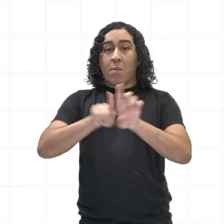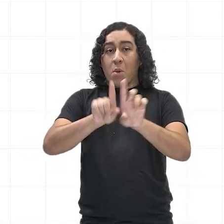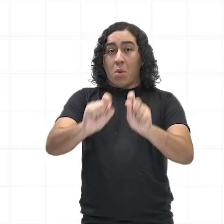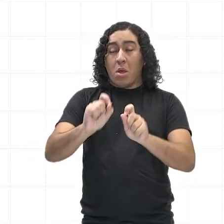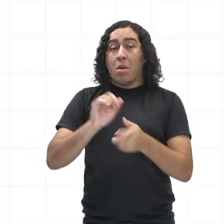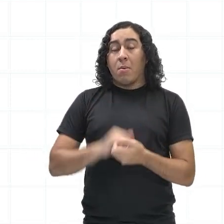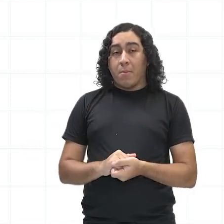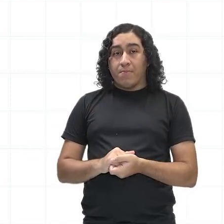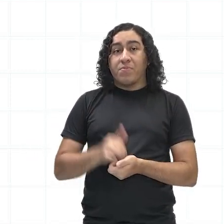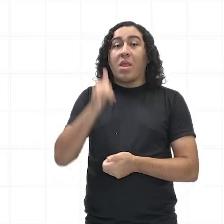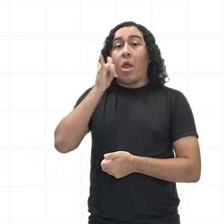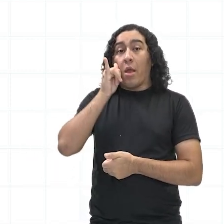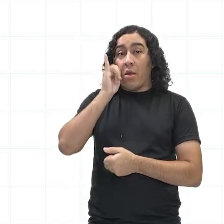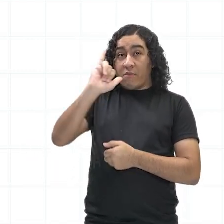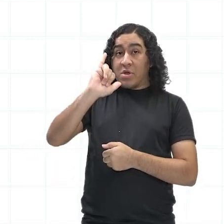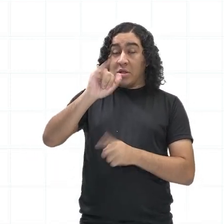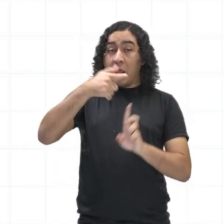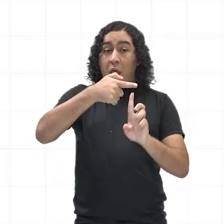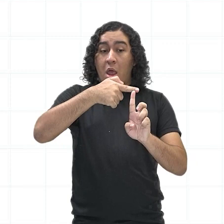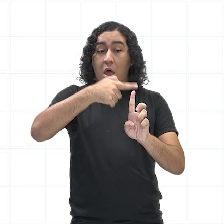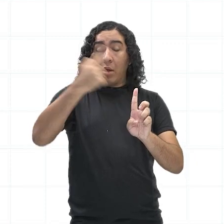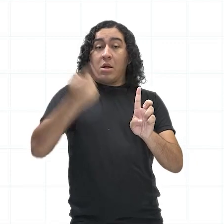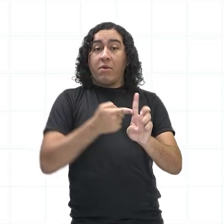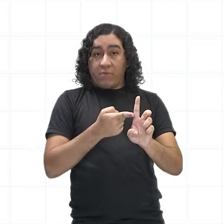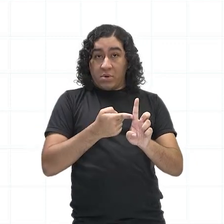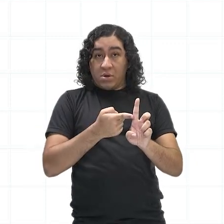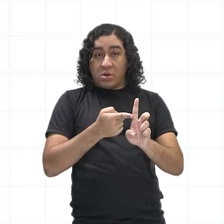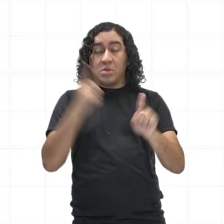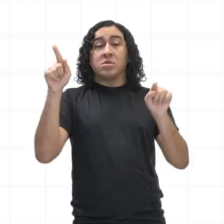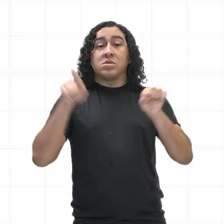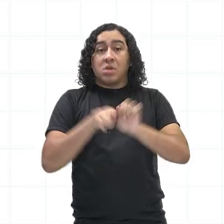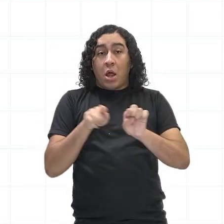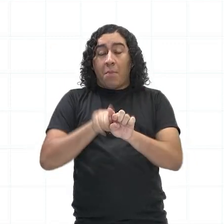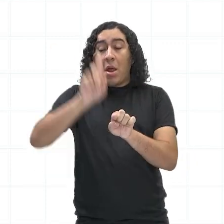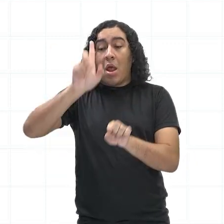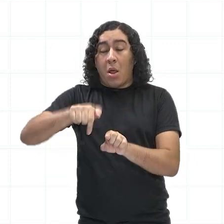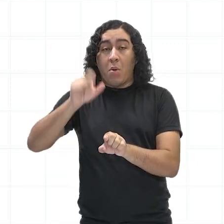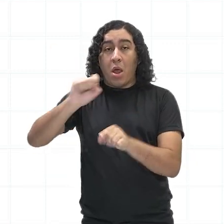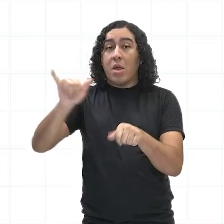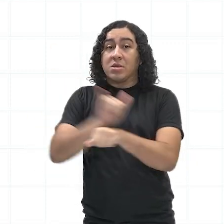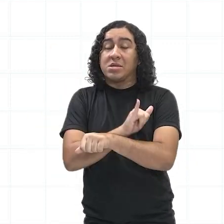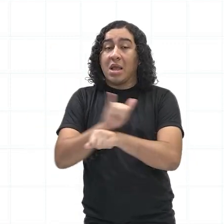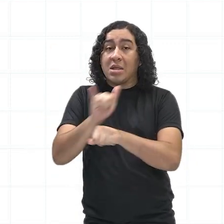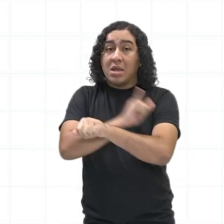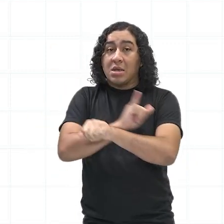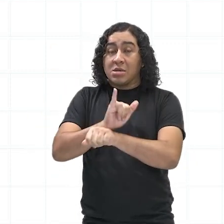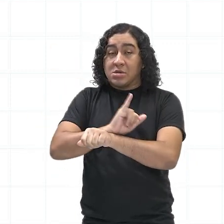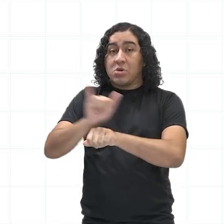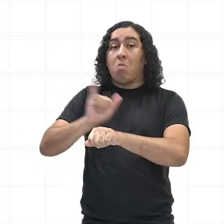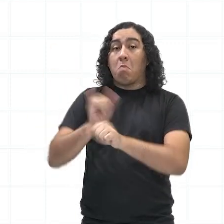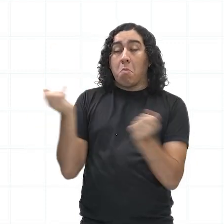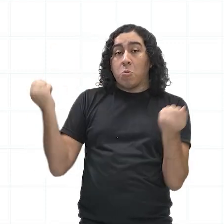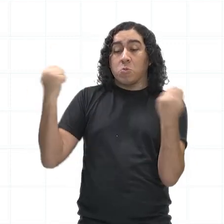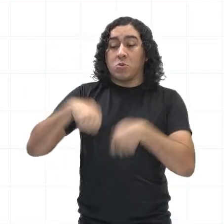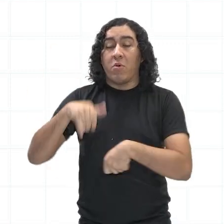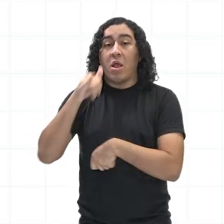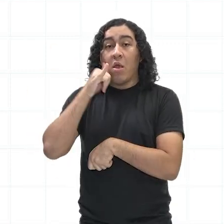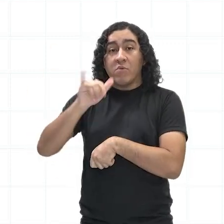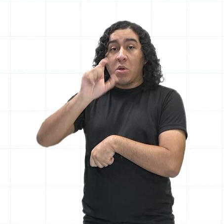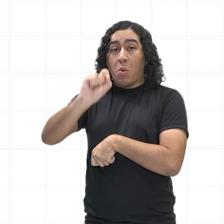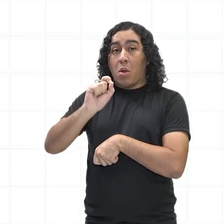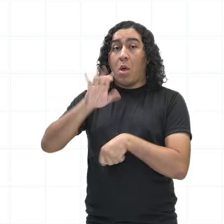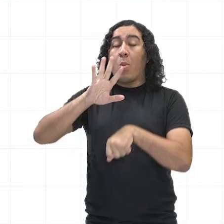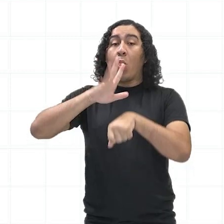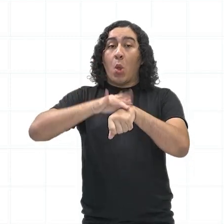uma gravidez indesejada, esse é o método mais eficaz para evitar a disseminação